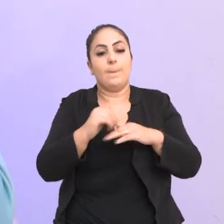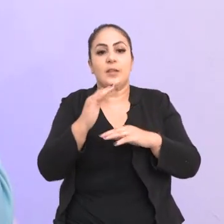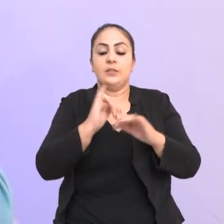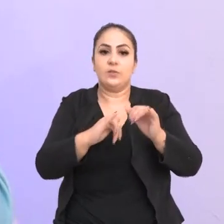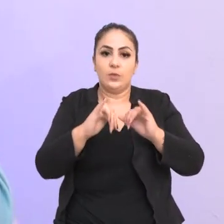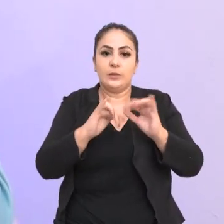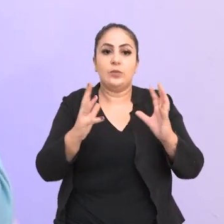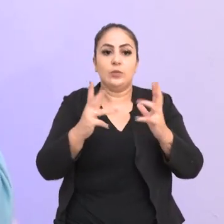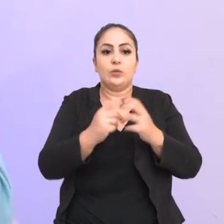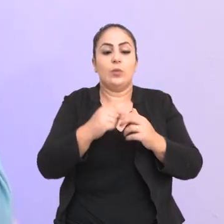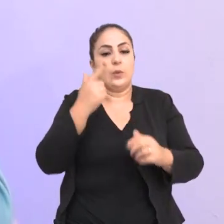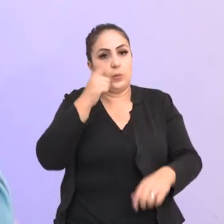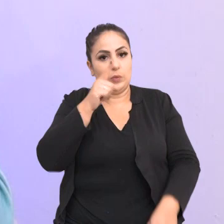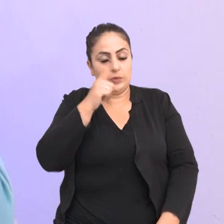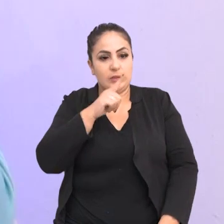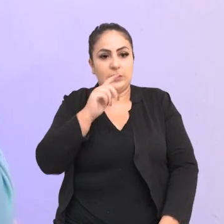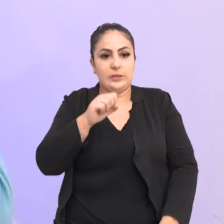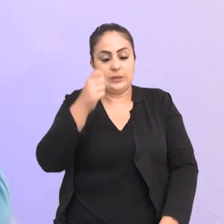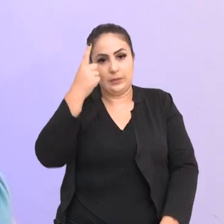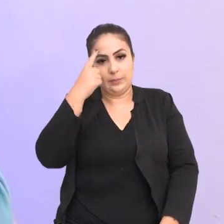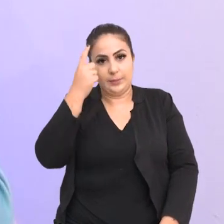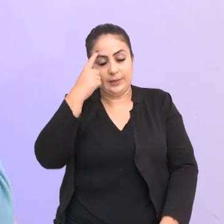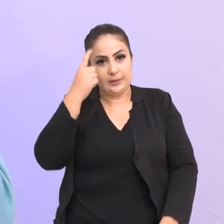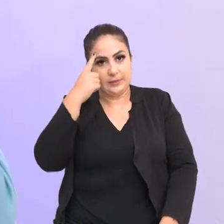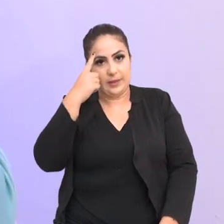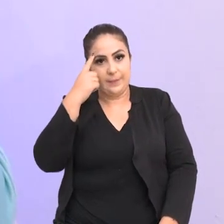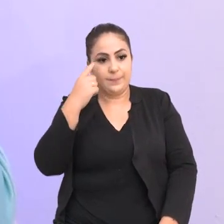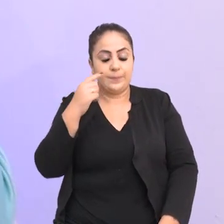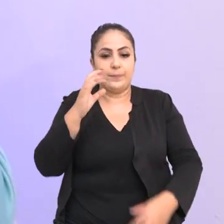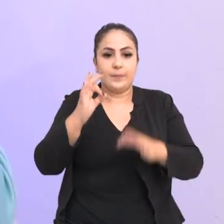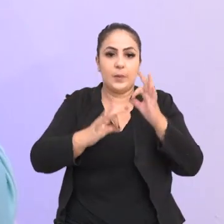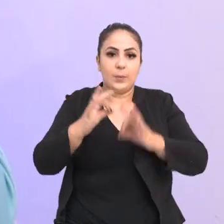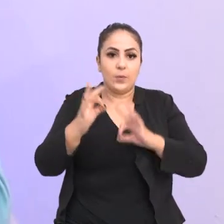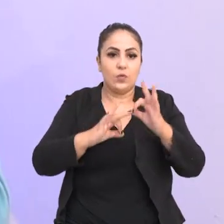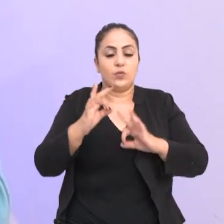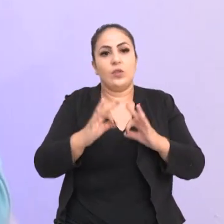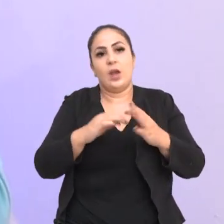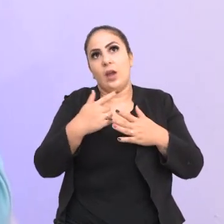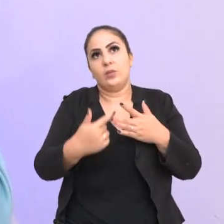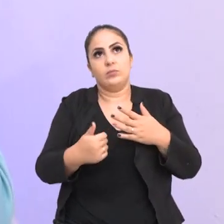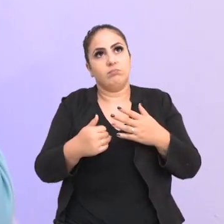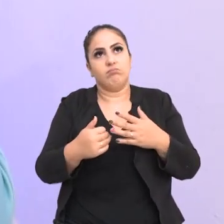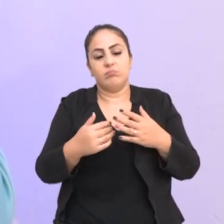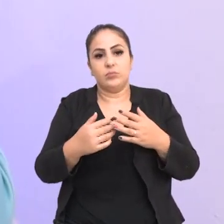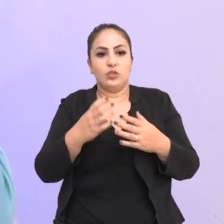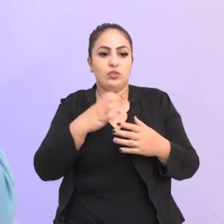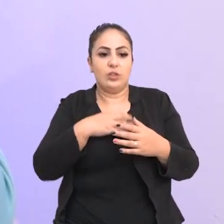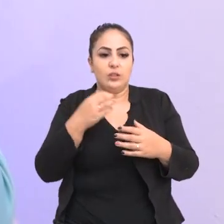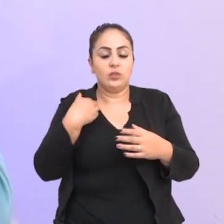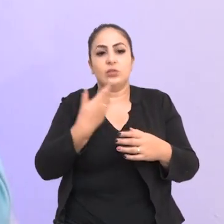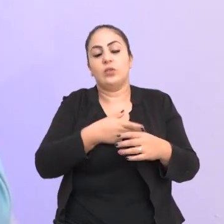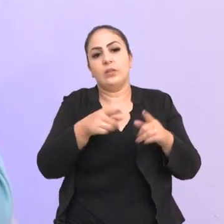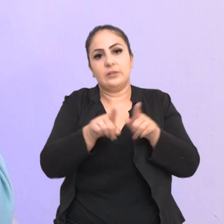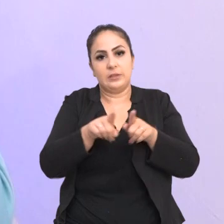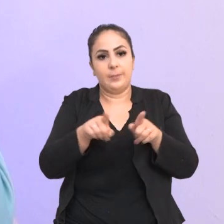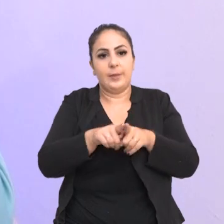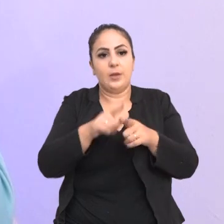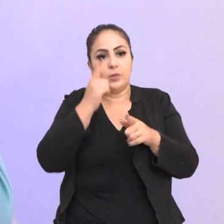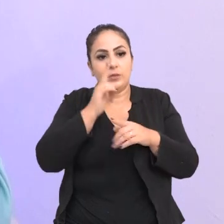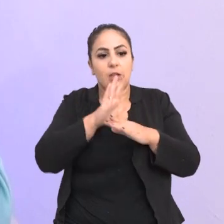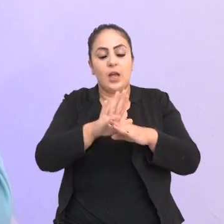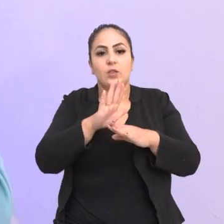mais informações até para a gente conseguir pensar em projetos e em formas de nós